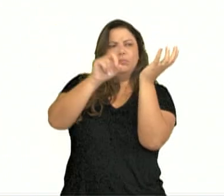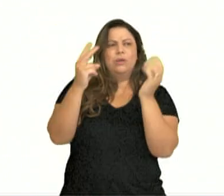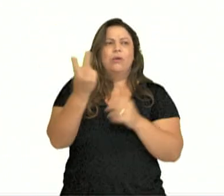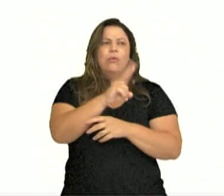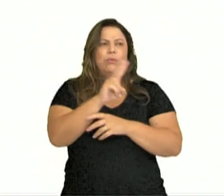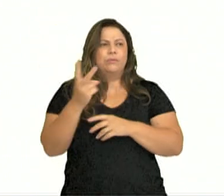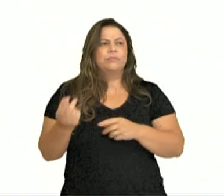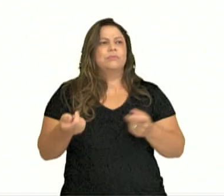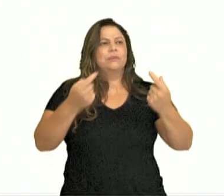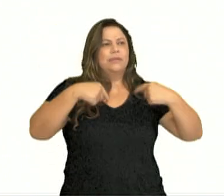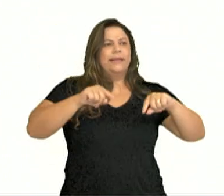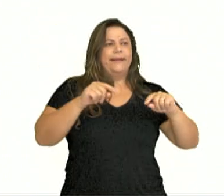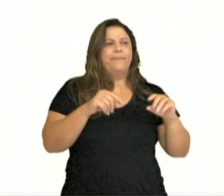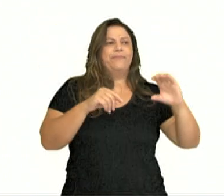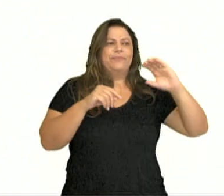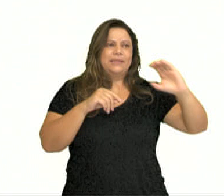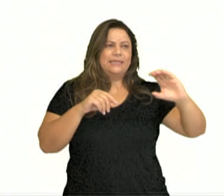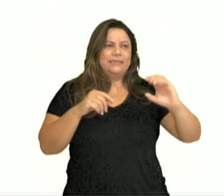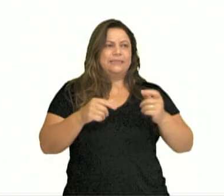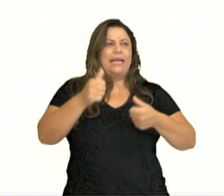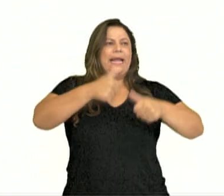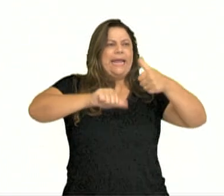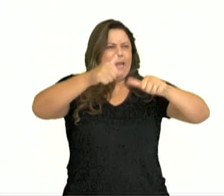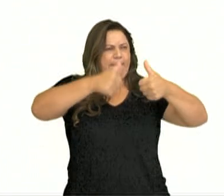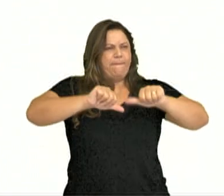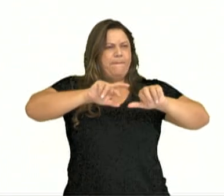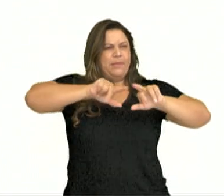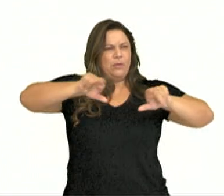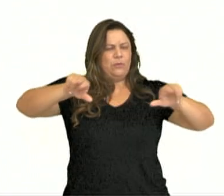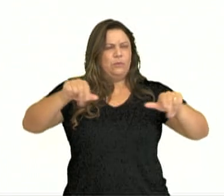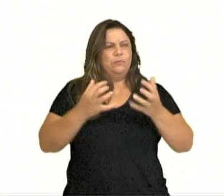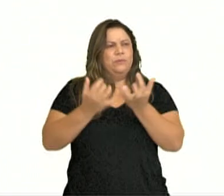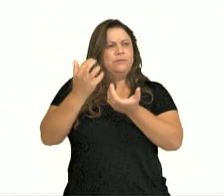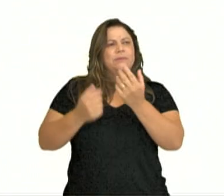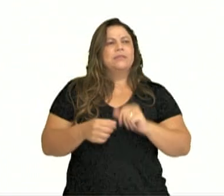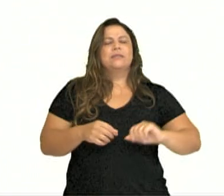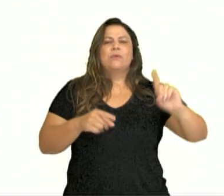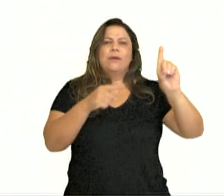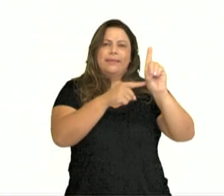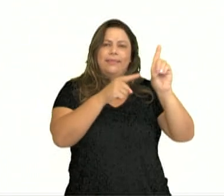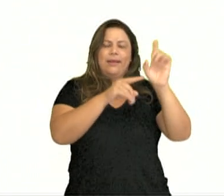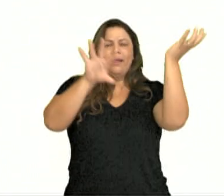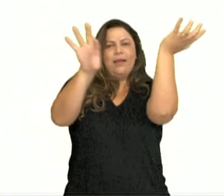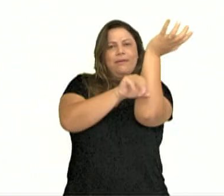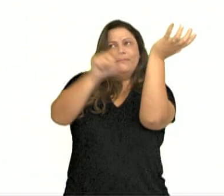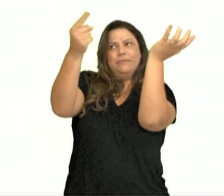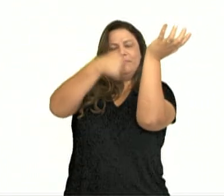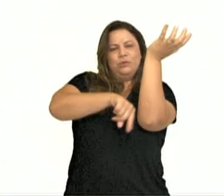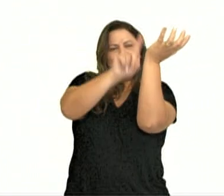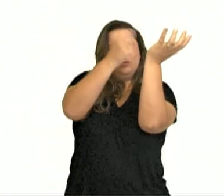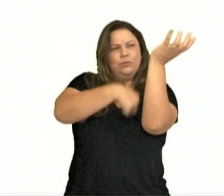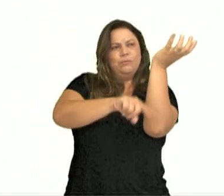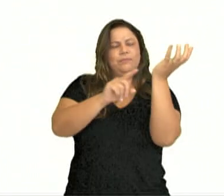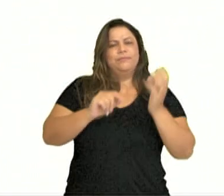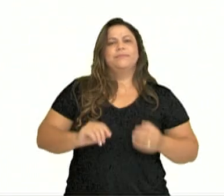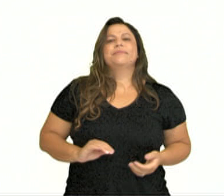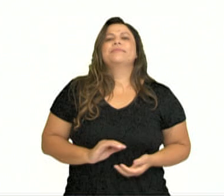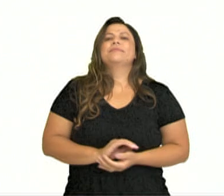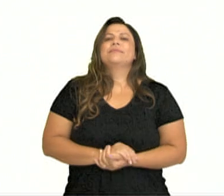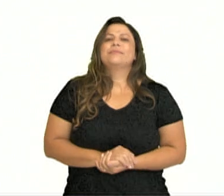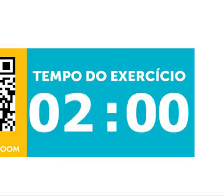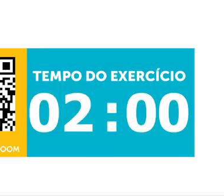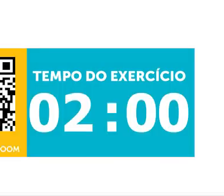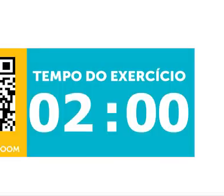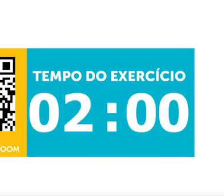C, quimiossíntese e fermentação, ou D, fotossíntese e quimiossíntese. Vamos lá?